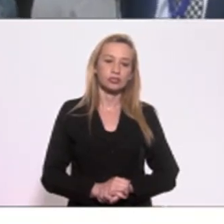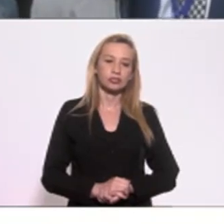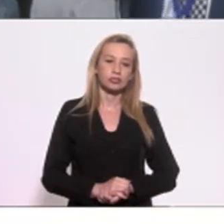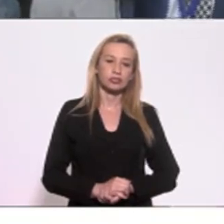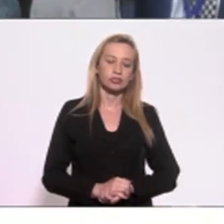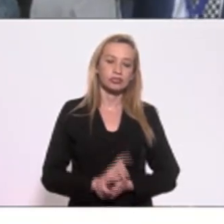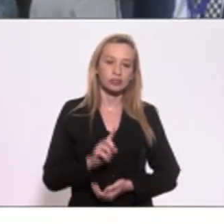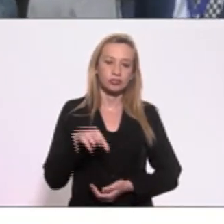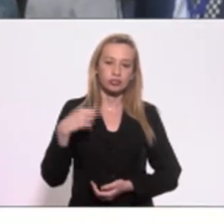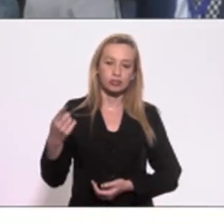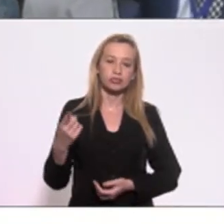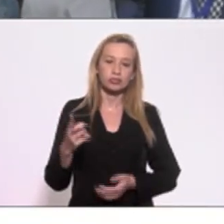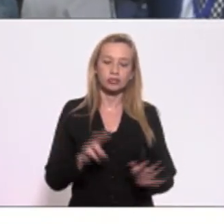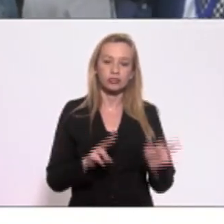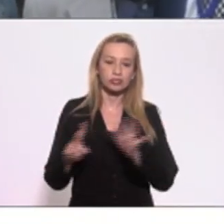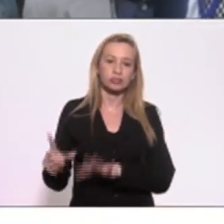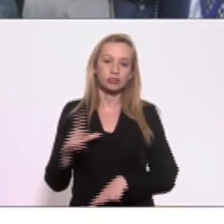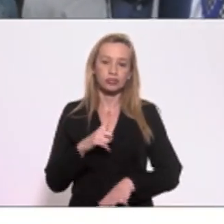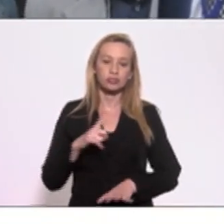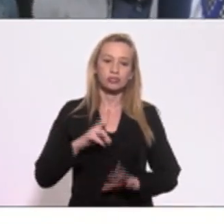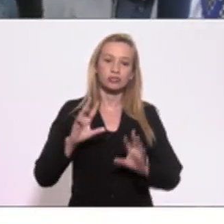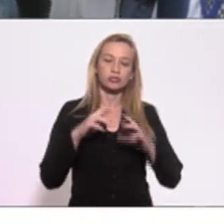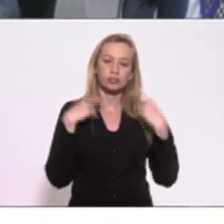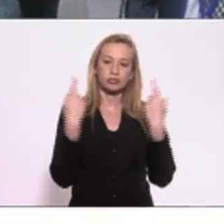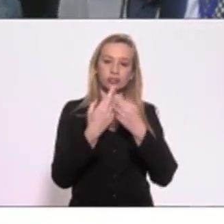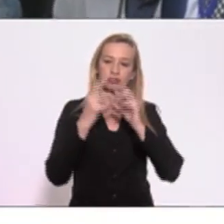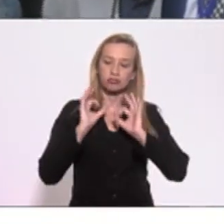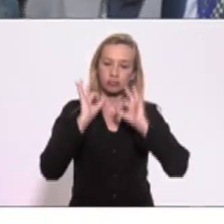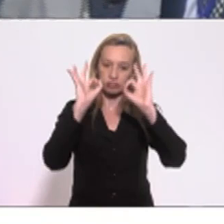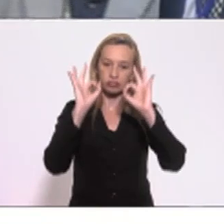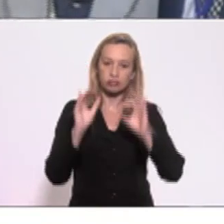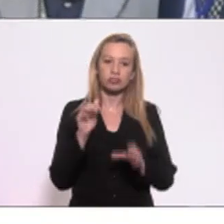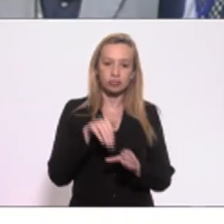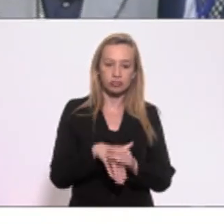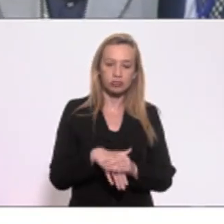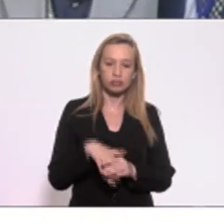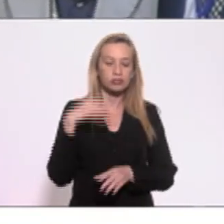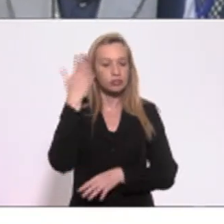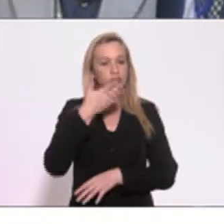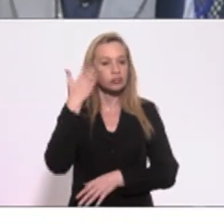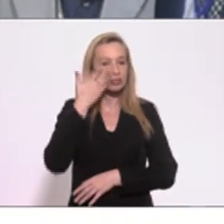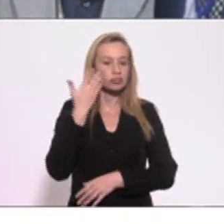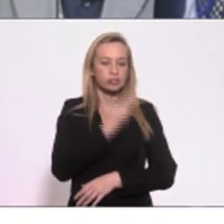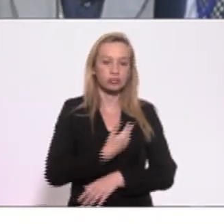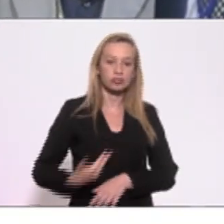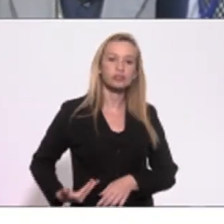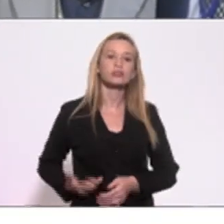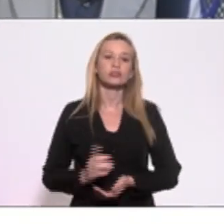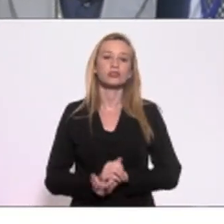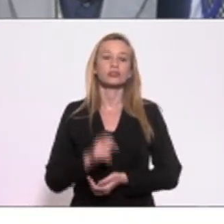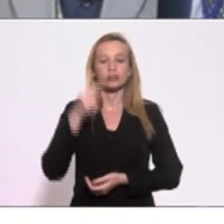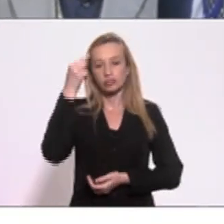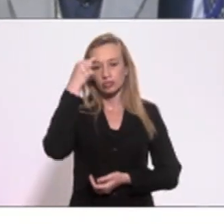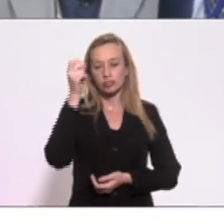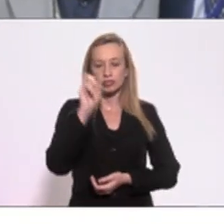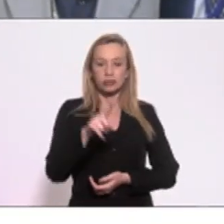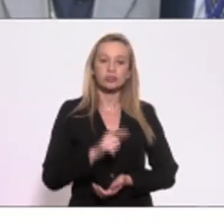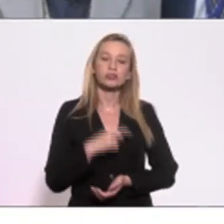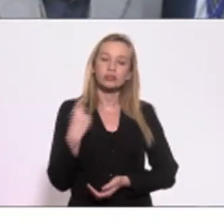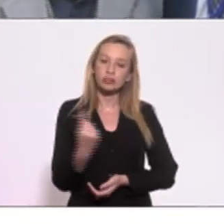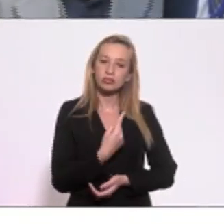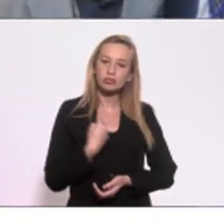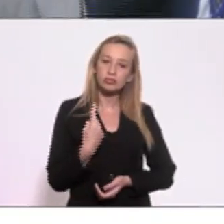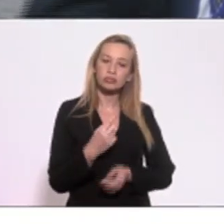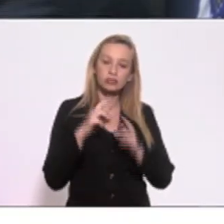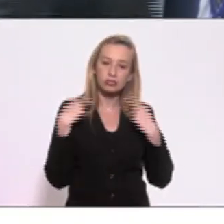nós, na próxima semana, teremos uma sessão extraordinária para votarmos as mensagens do governo. A ideia é nós fazermos